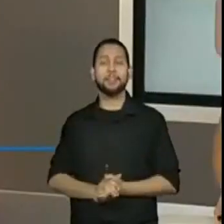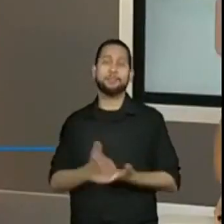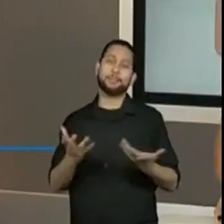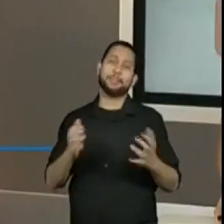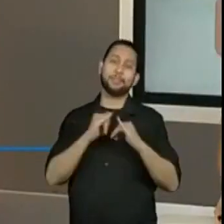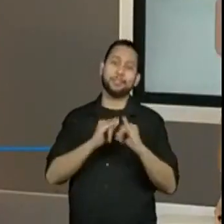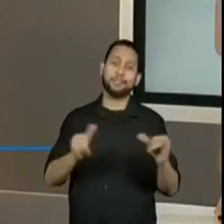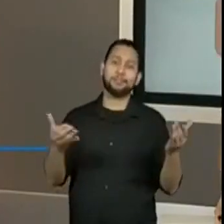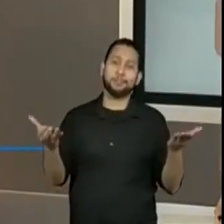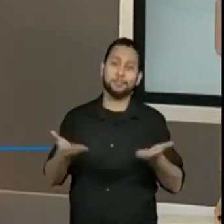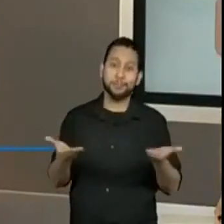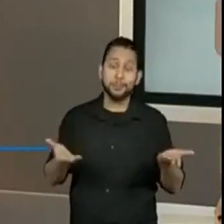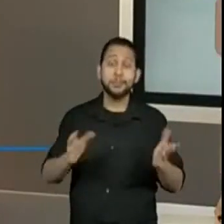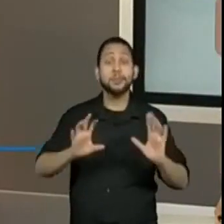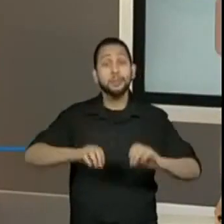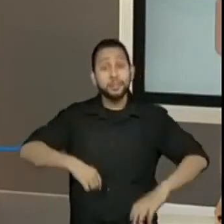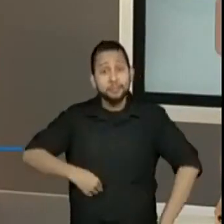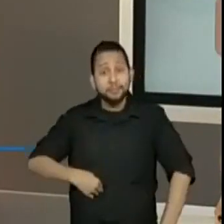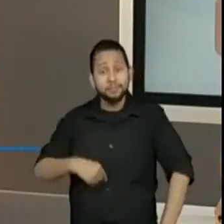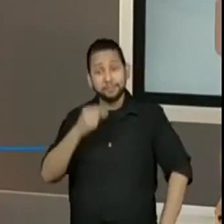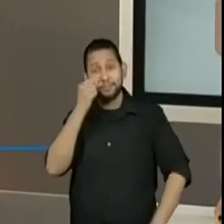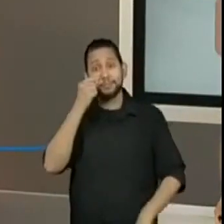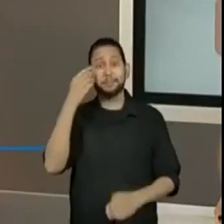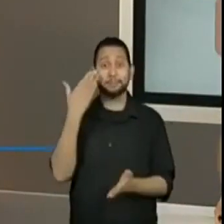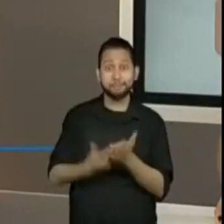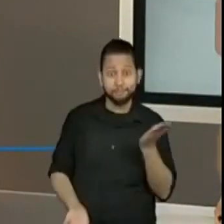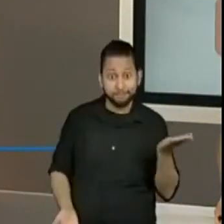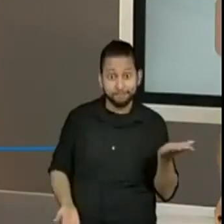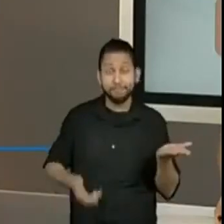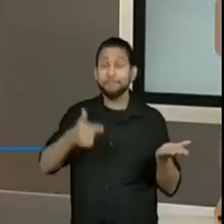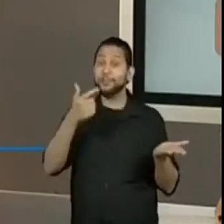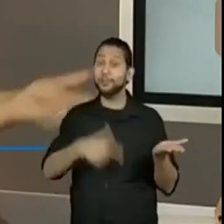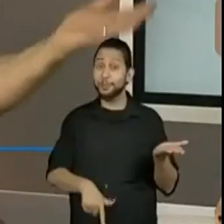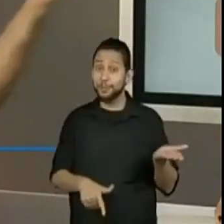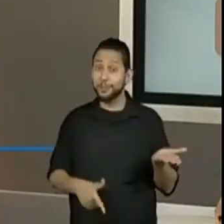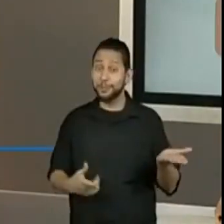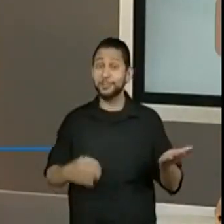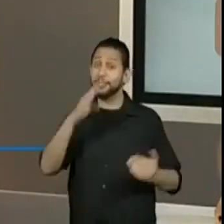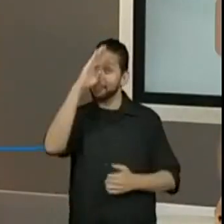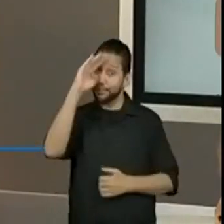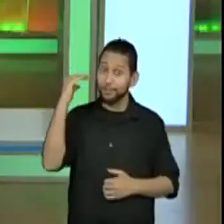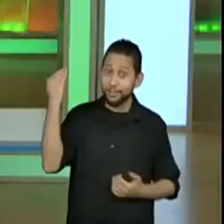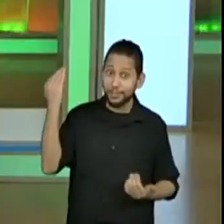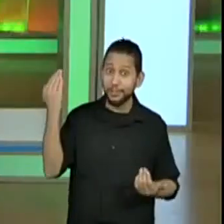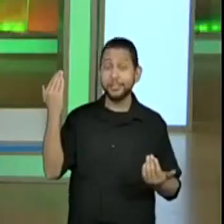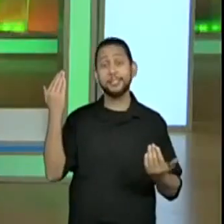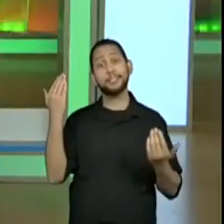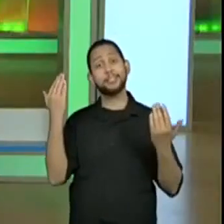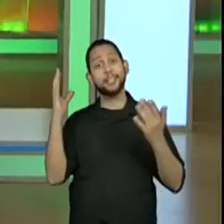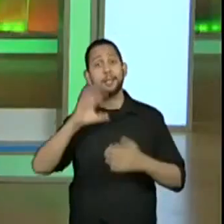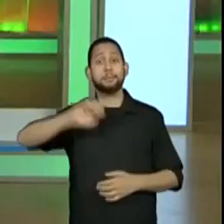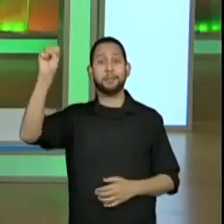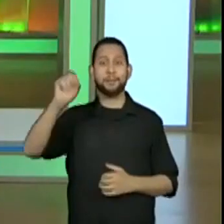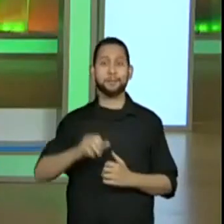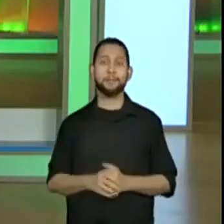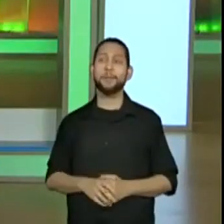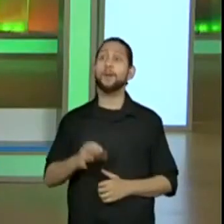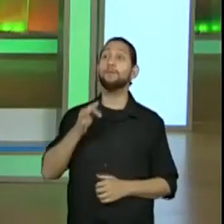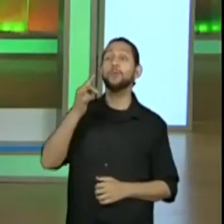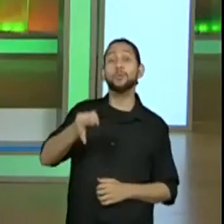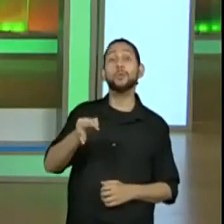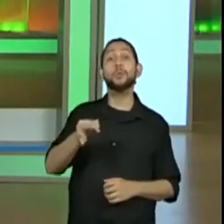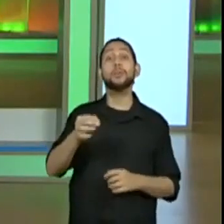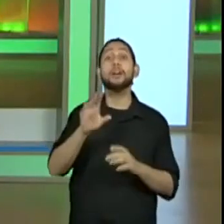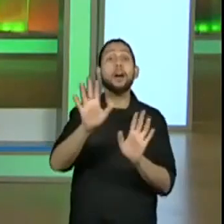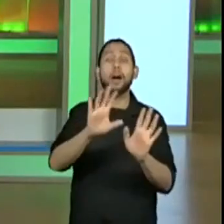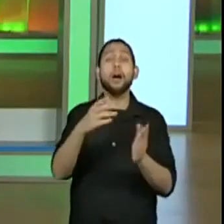momento que eu perdi mais uma vez e a professora Regiane ganhou o jogo. Da próxima vez ela vai começar o jogo dizendo que